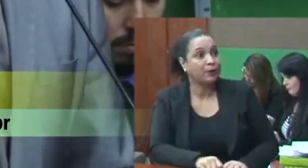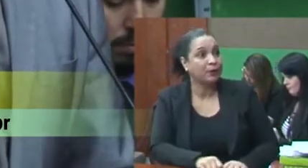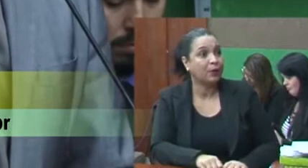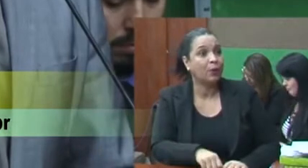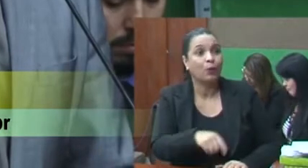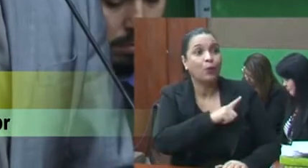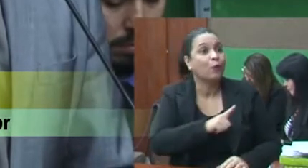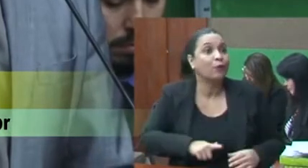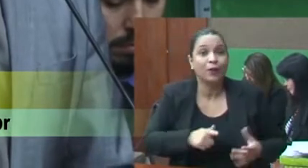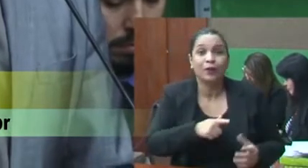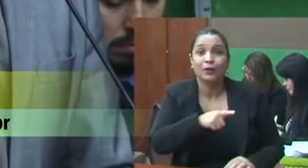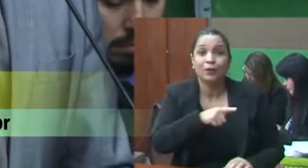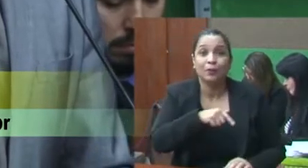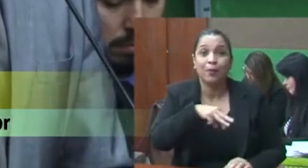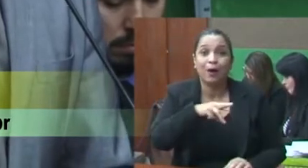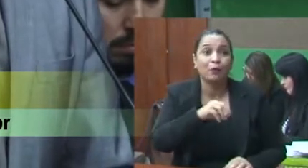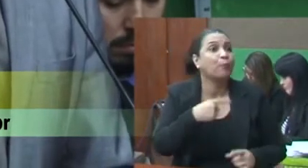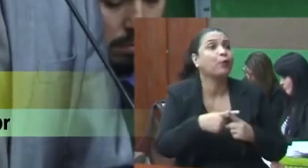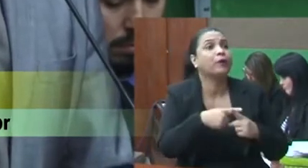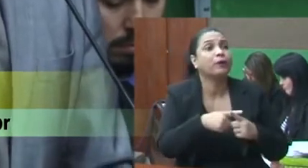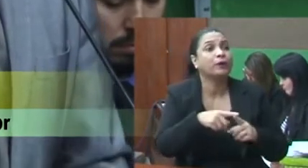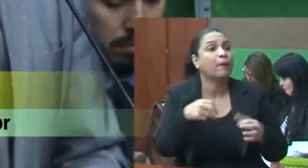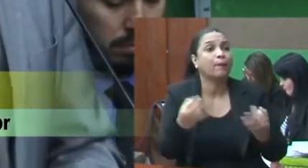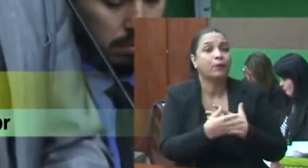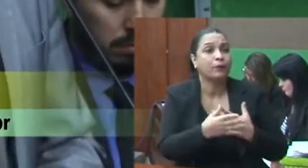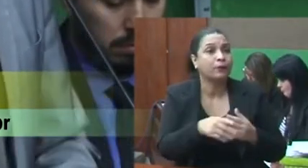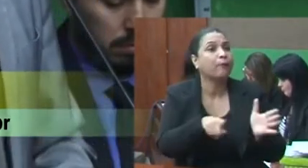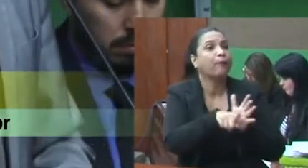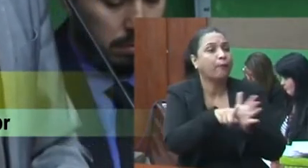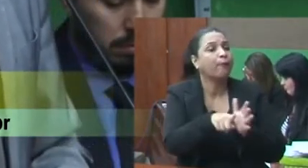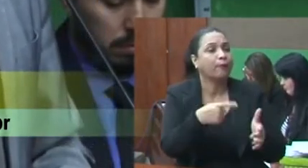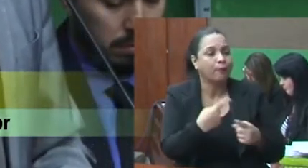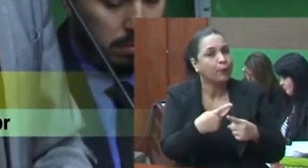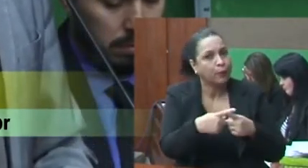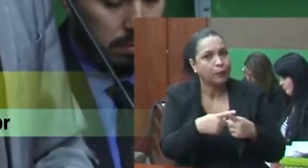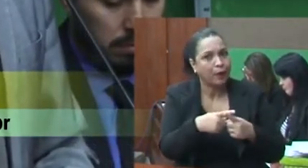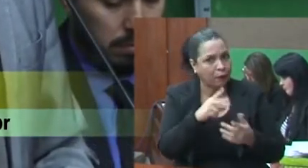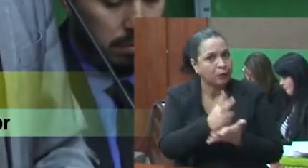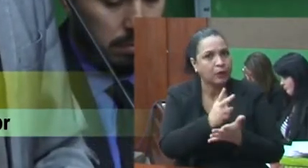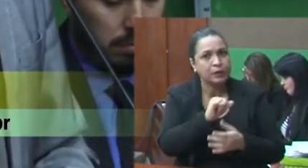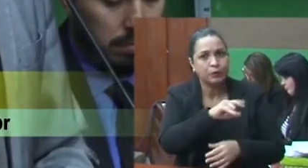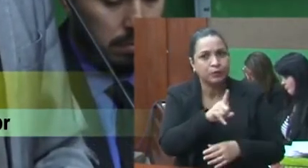pronto. E se vai continuar ou não vai continuar a obra.